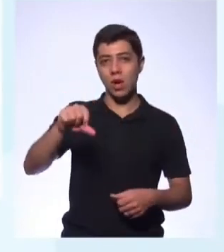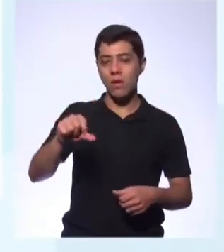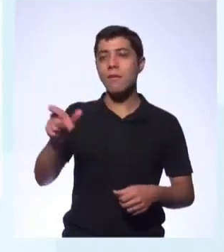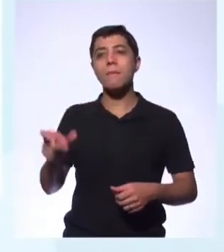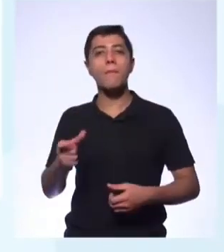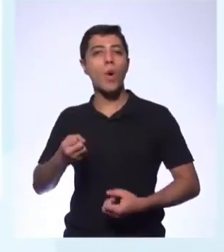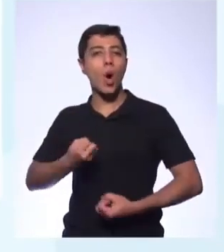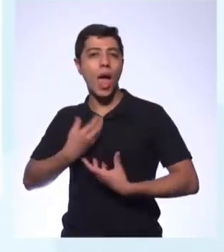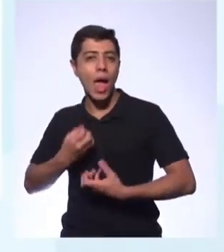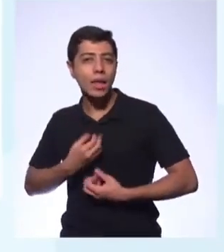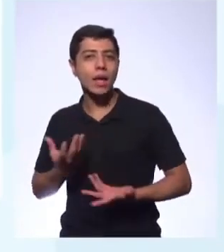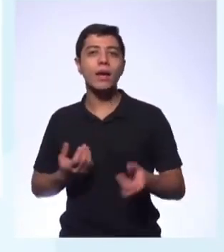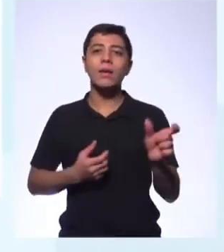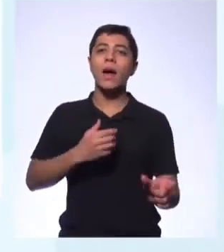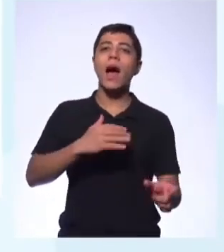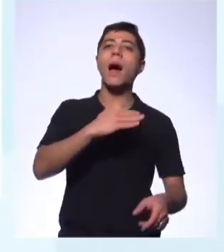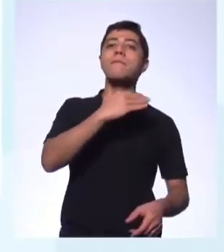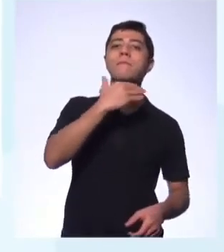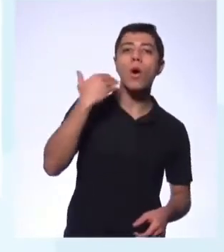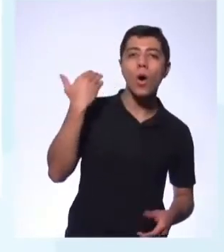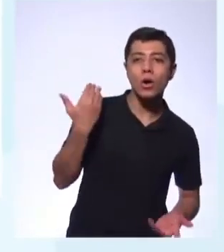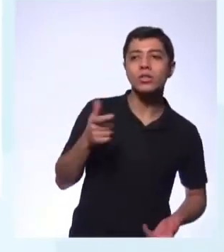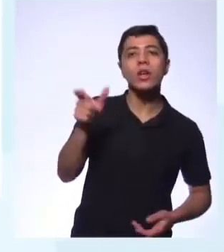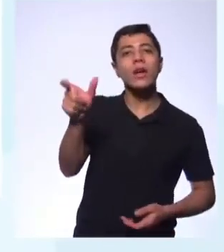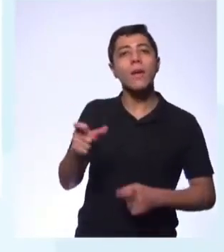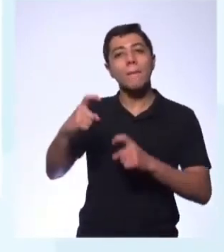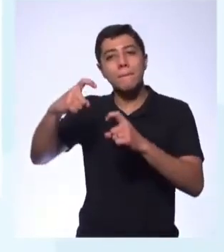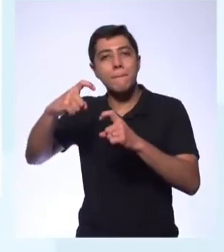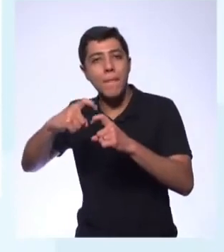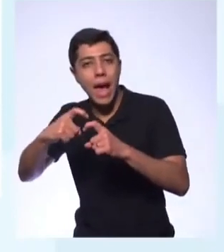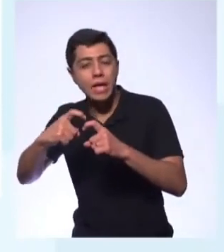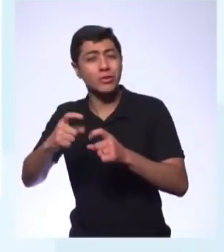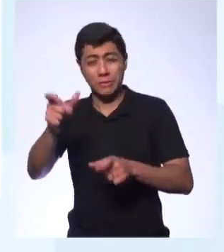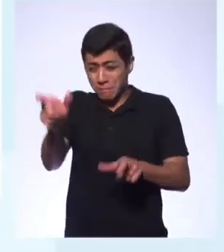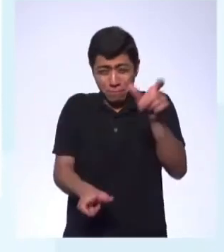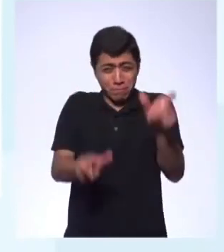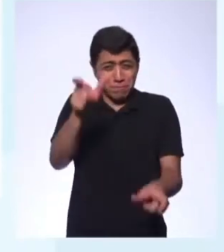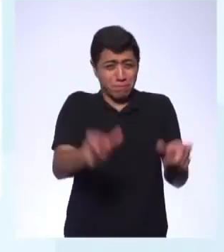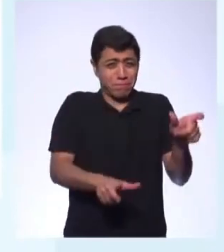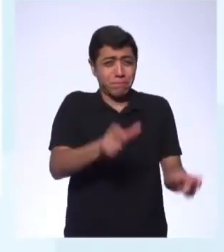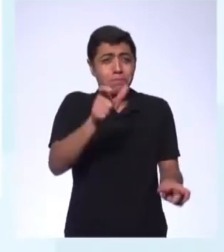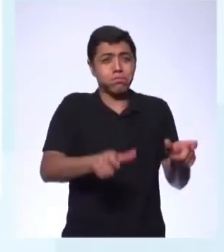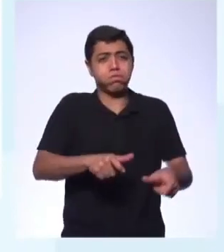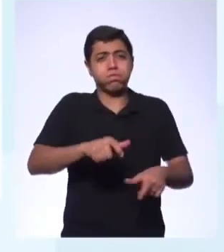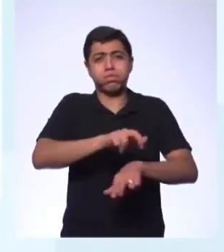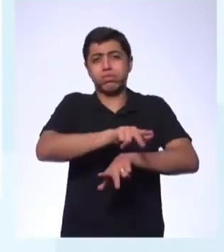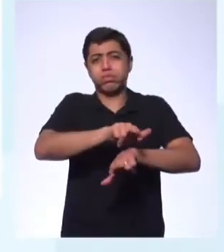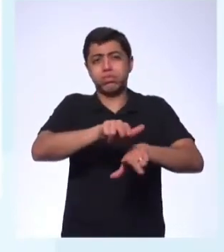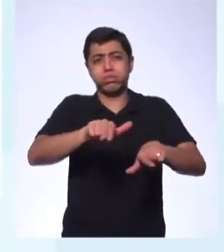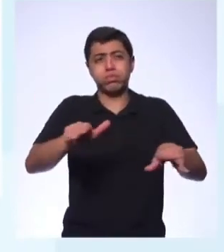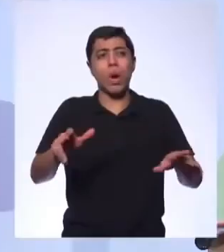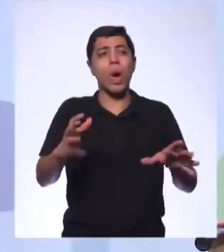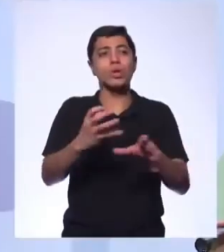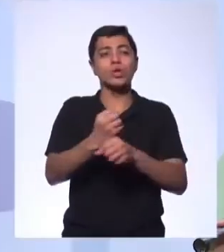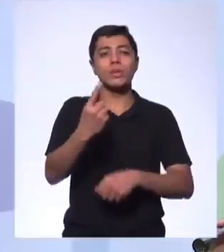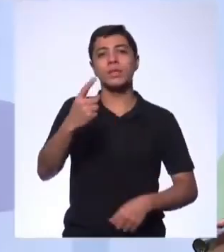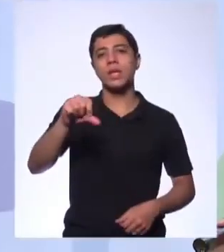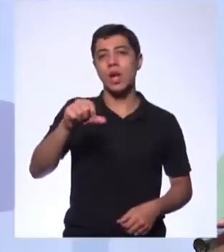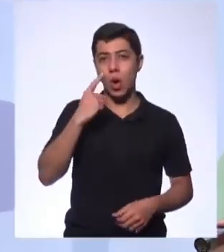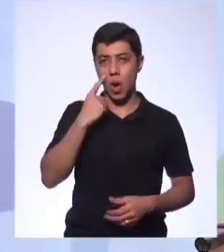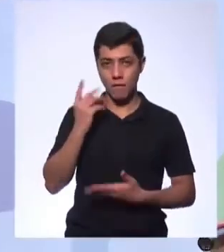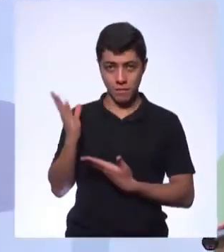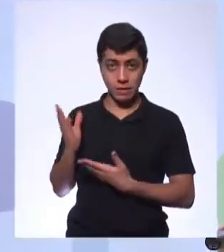o médico. Por que eu estou falando isso agora? Porque acredito eu que depois das duas últimas aulas que tivemos aqui, você já